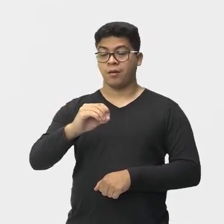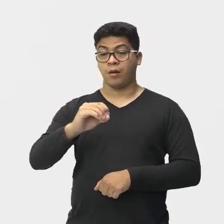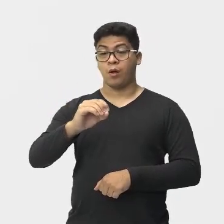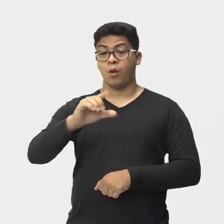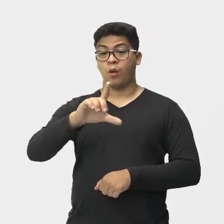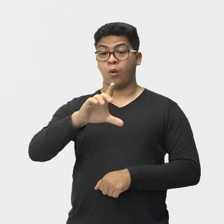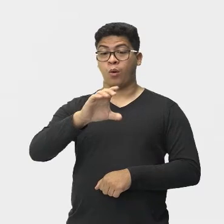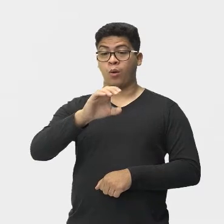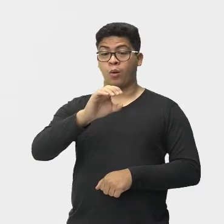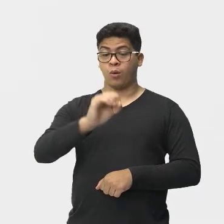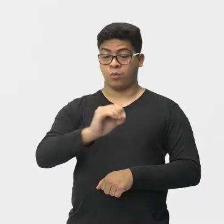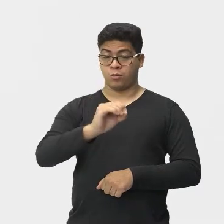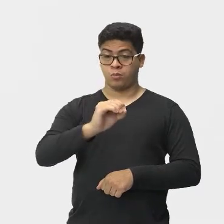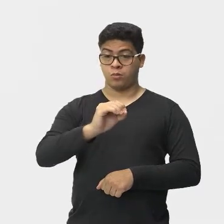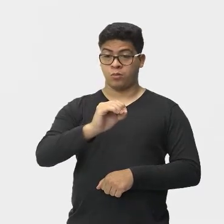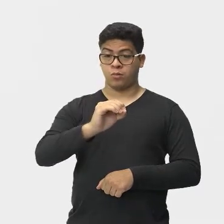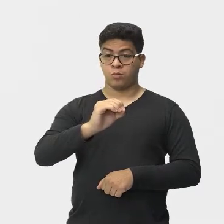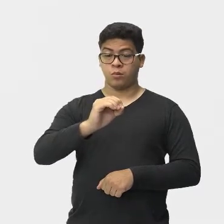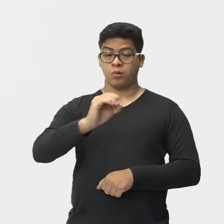lo